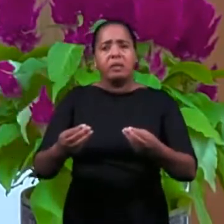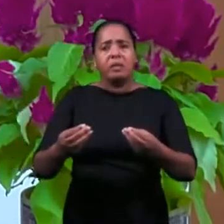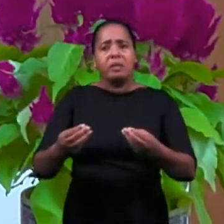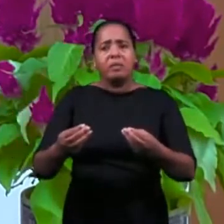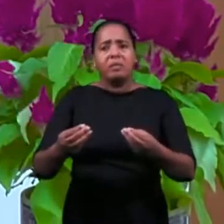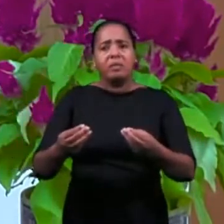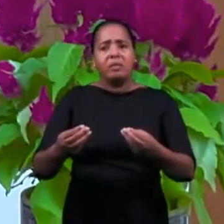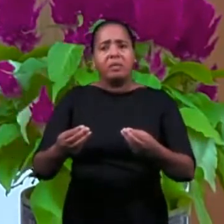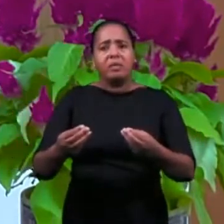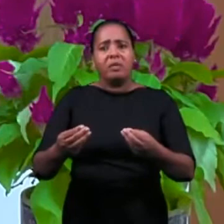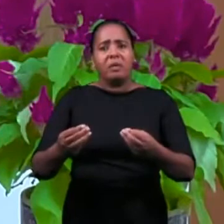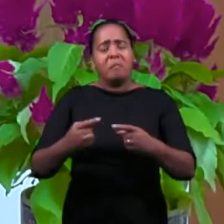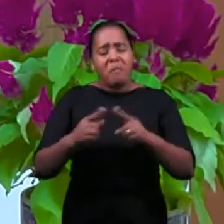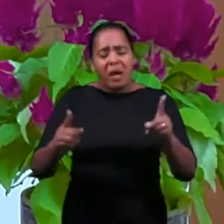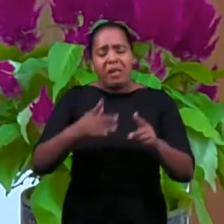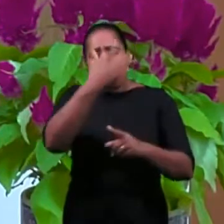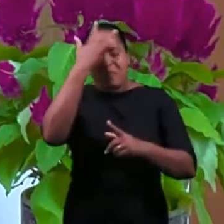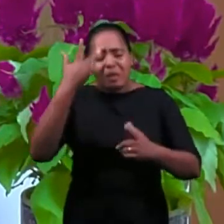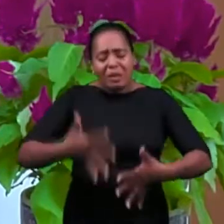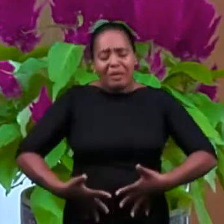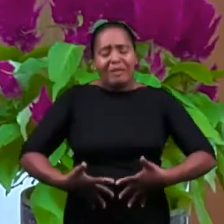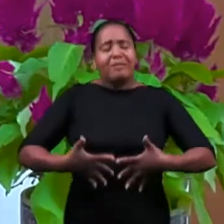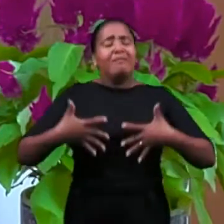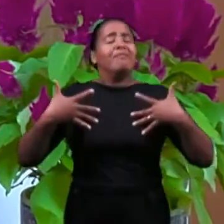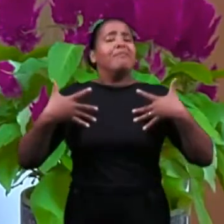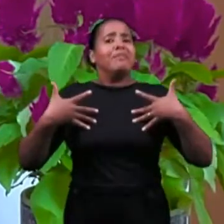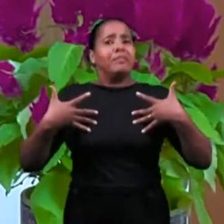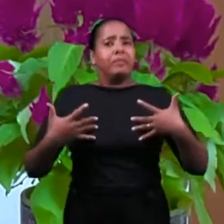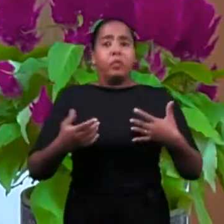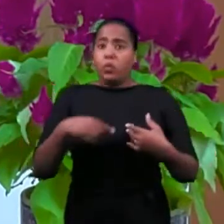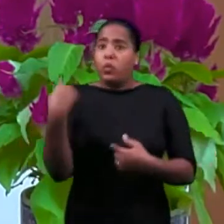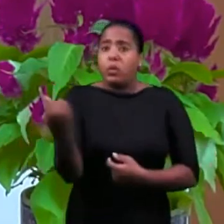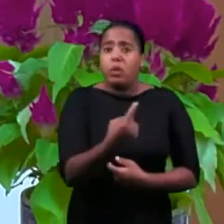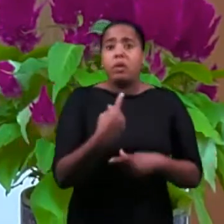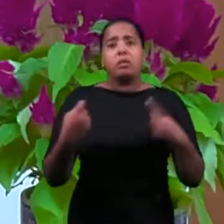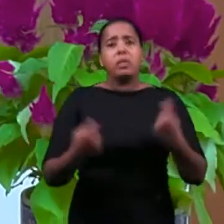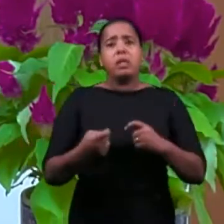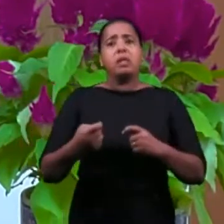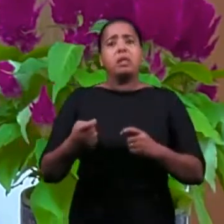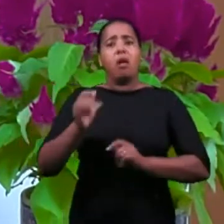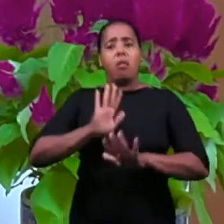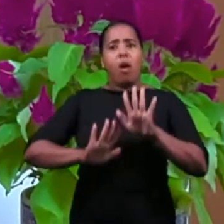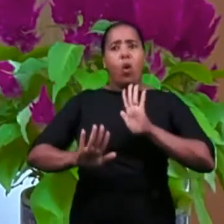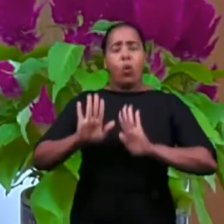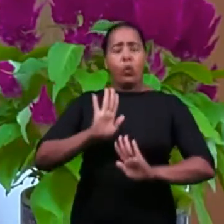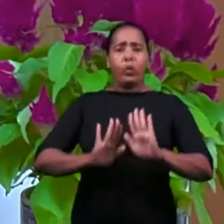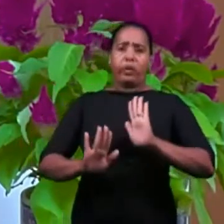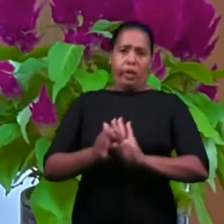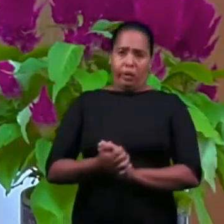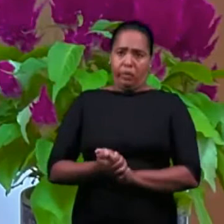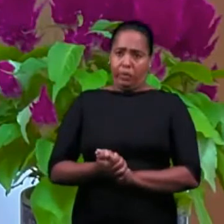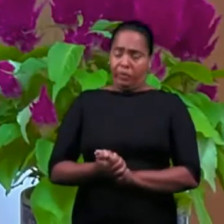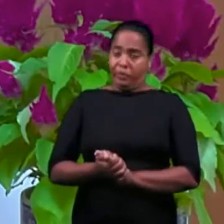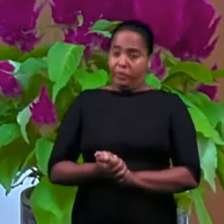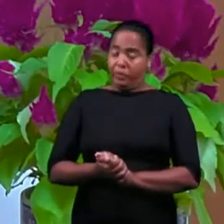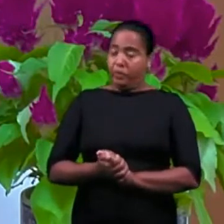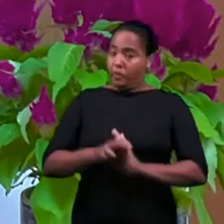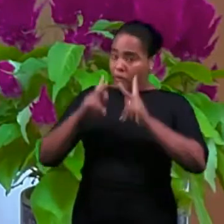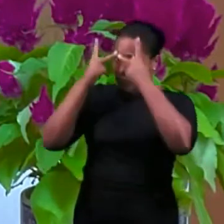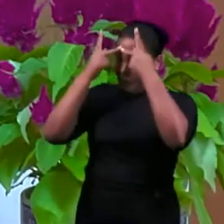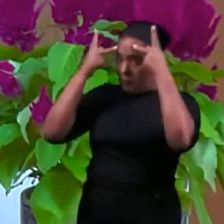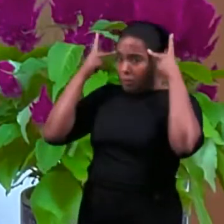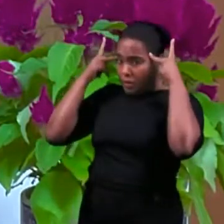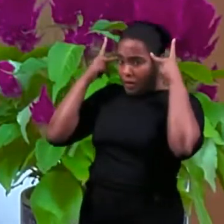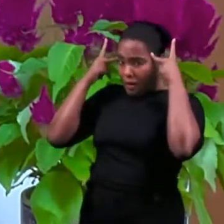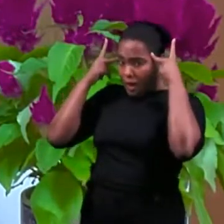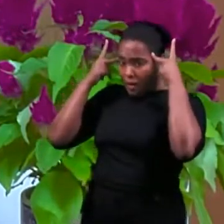Esse é o cuidado que nós temos que ter nessa hora. Pilatos estava condenando a